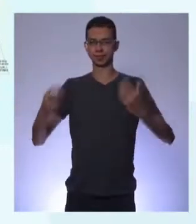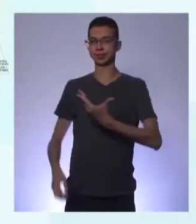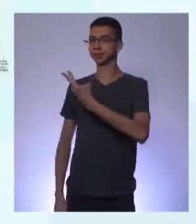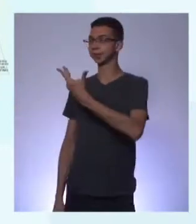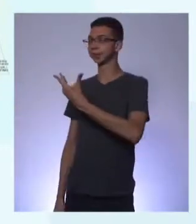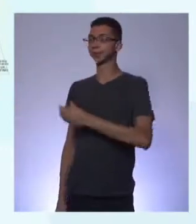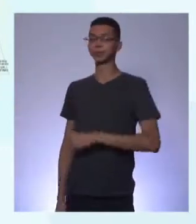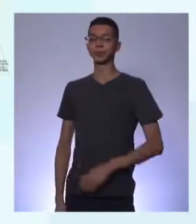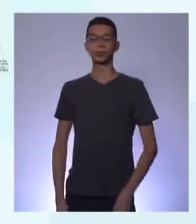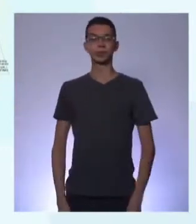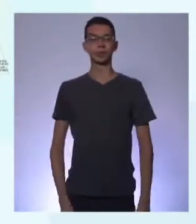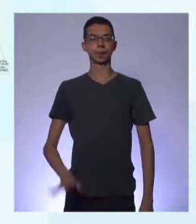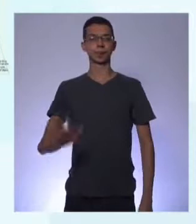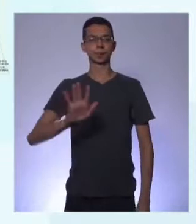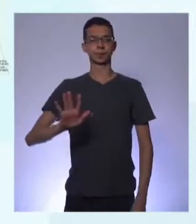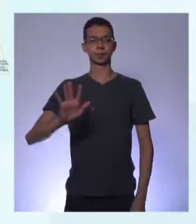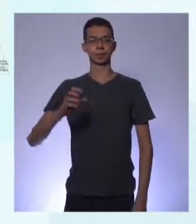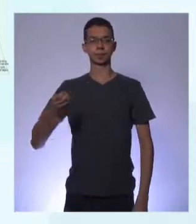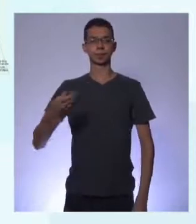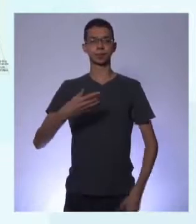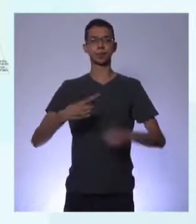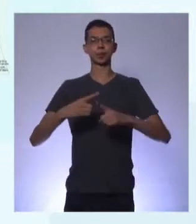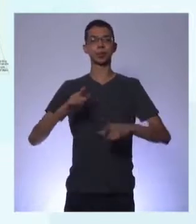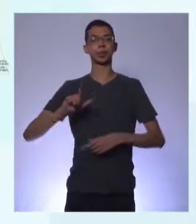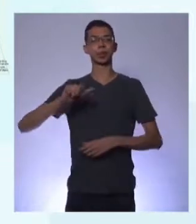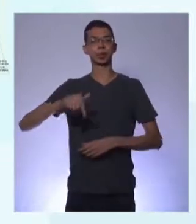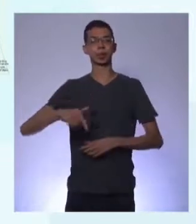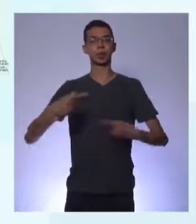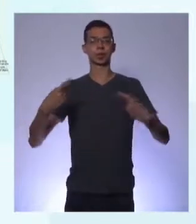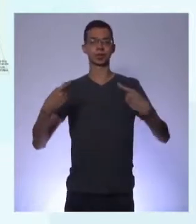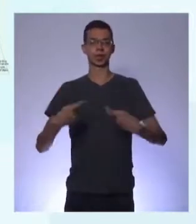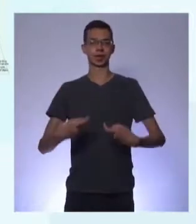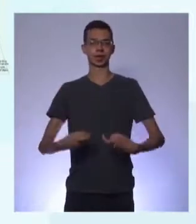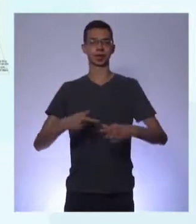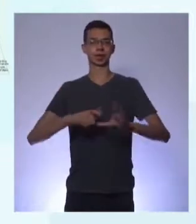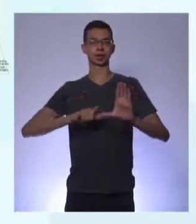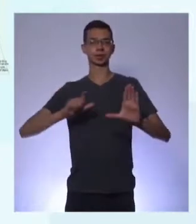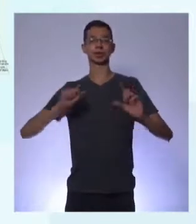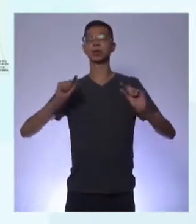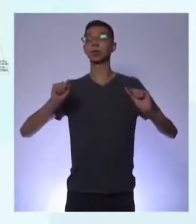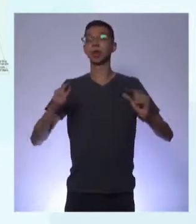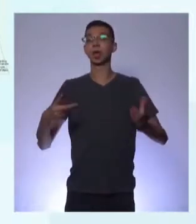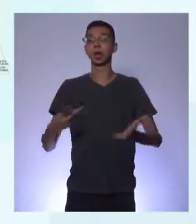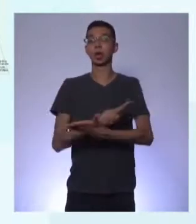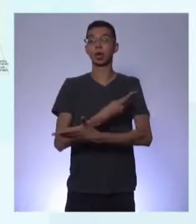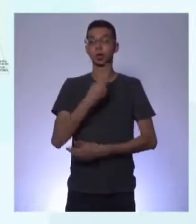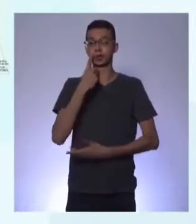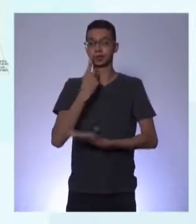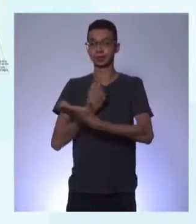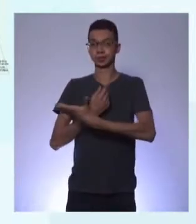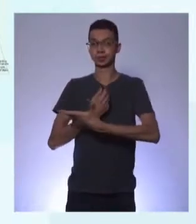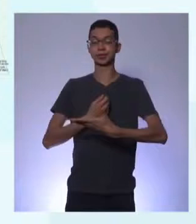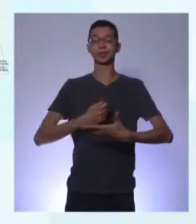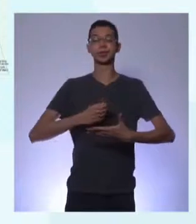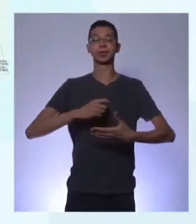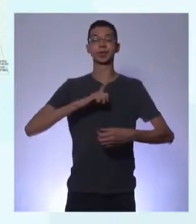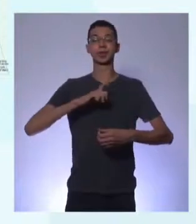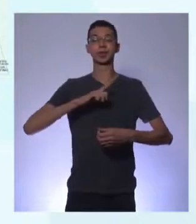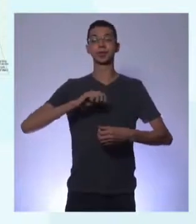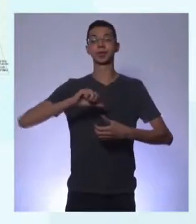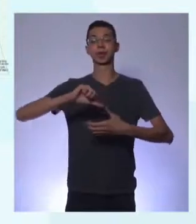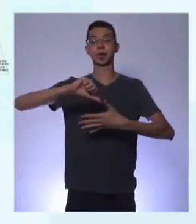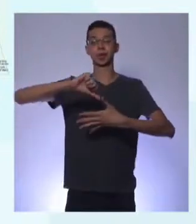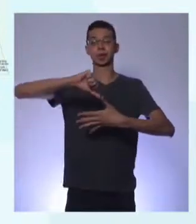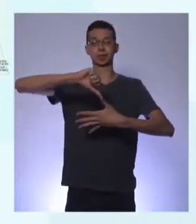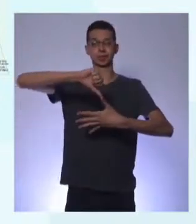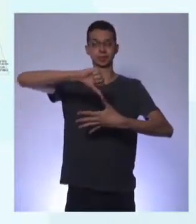mapa moderno aí após as guerras de independência, olha o que virou aí a América do Sul, né?